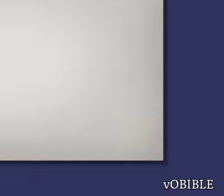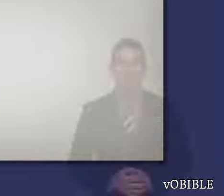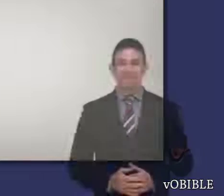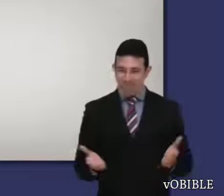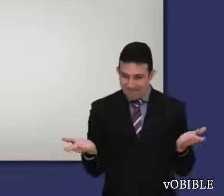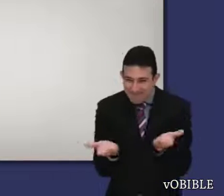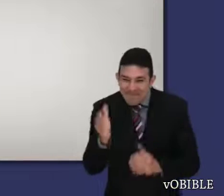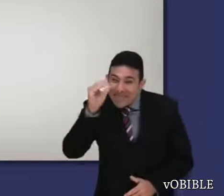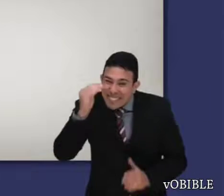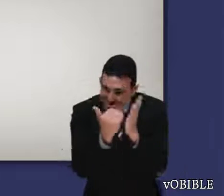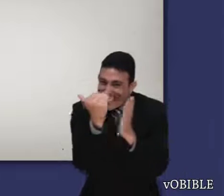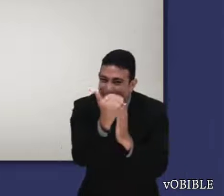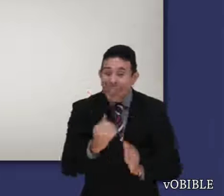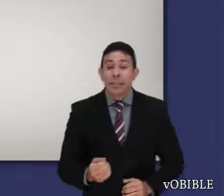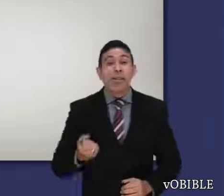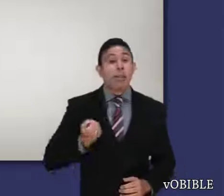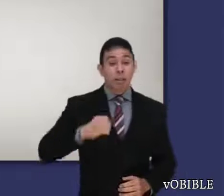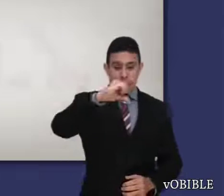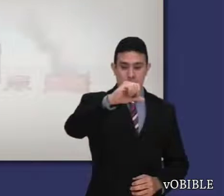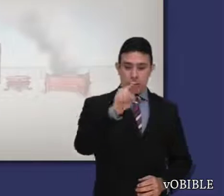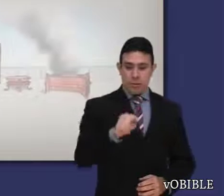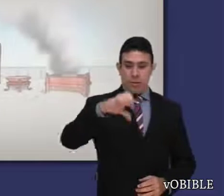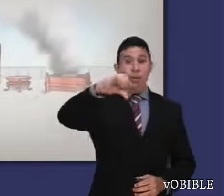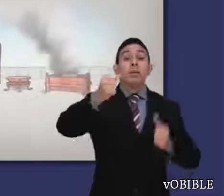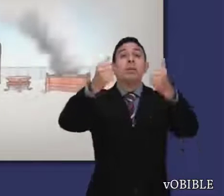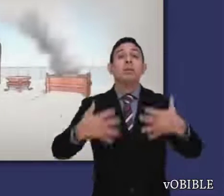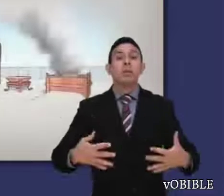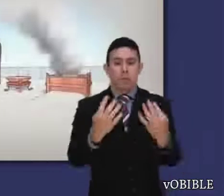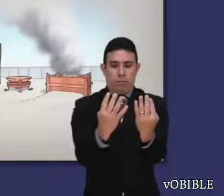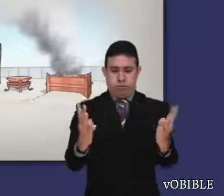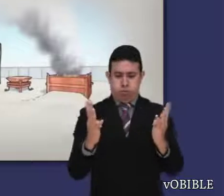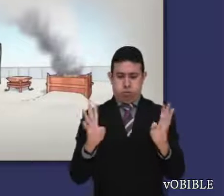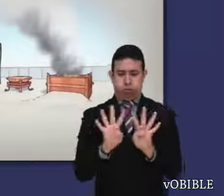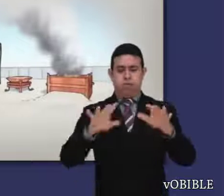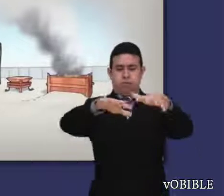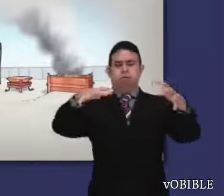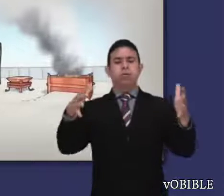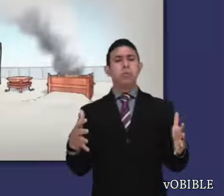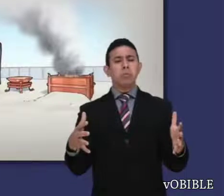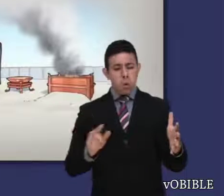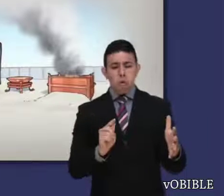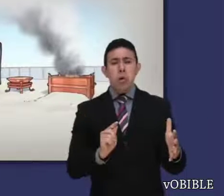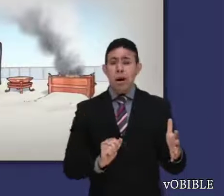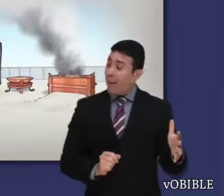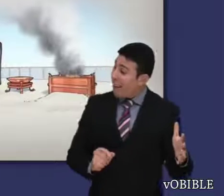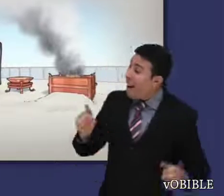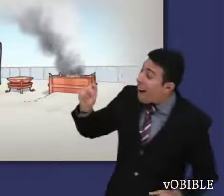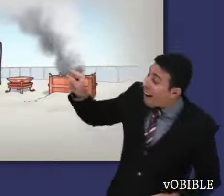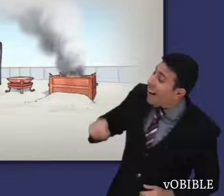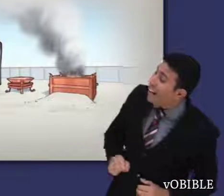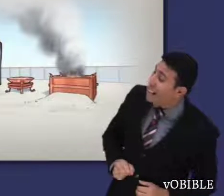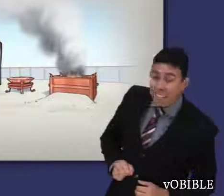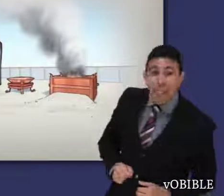Você sabia? Em Hebreus 9:9, lemos: essa tenda é um símbolo. Aqui, Paulo